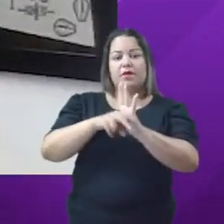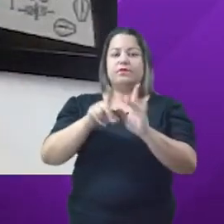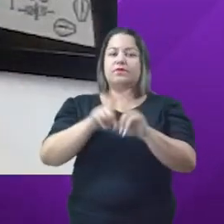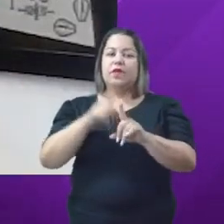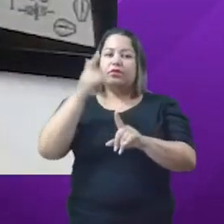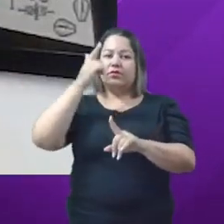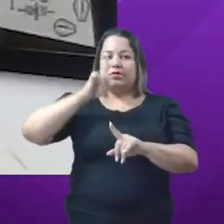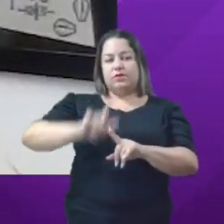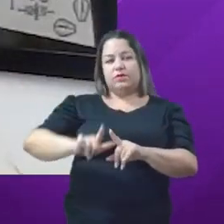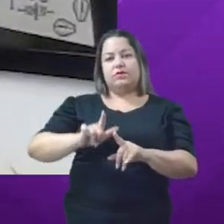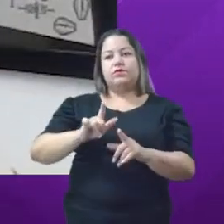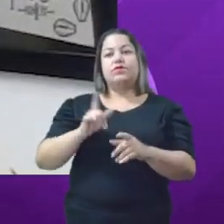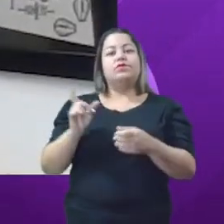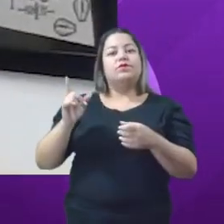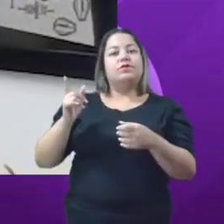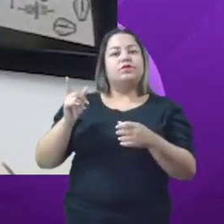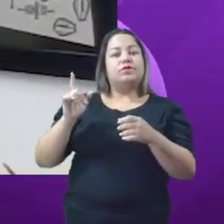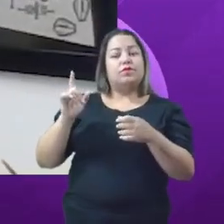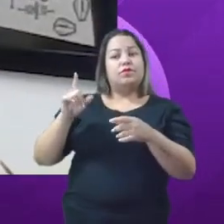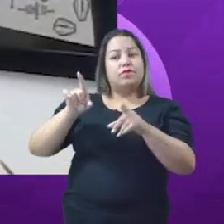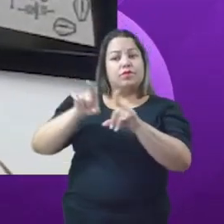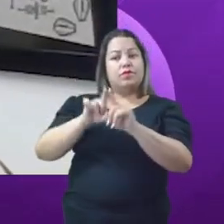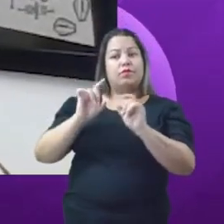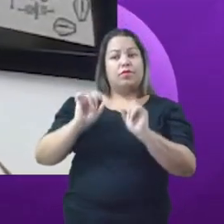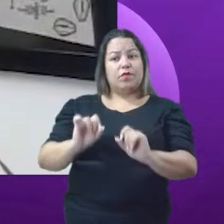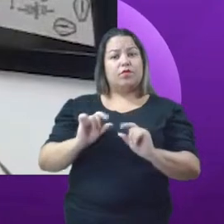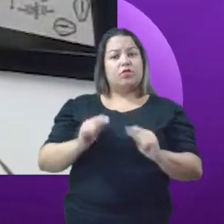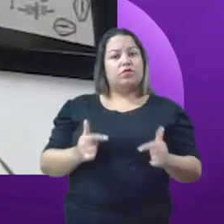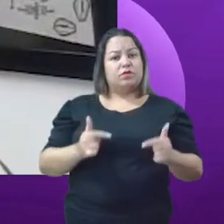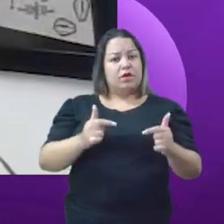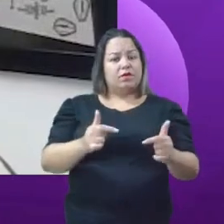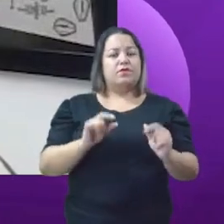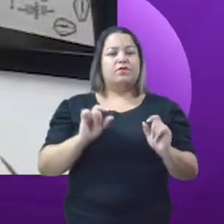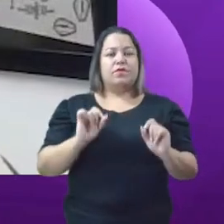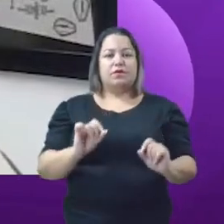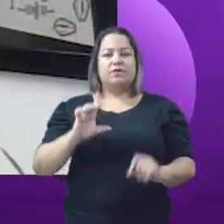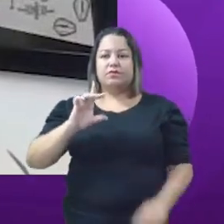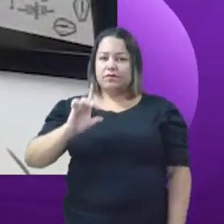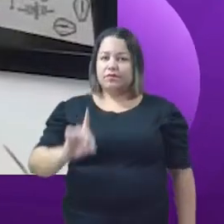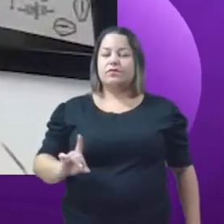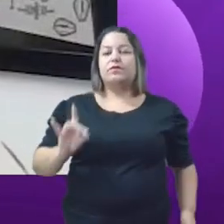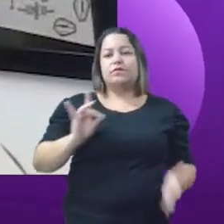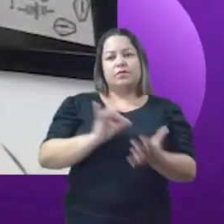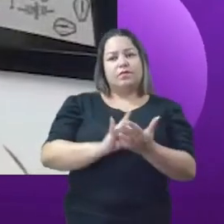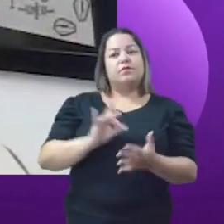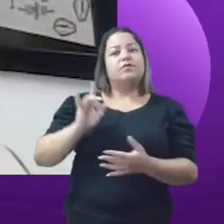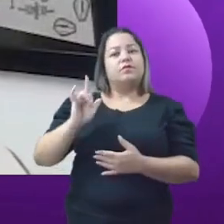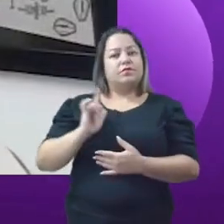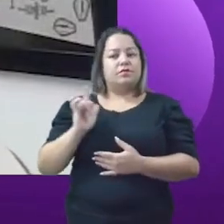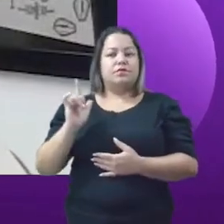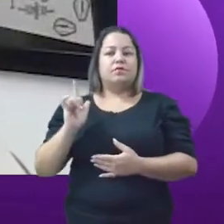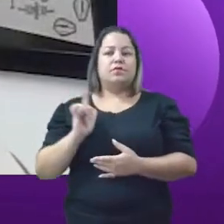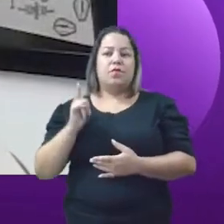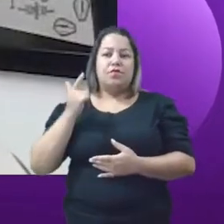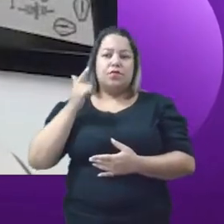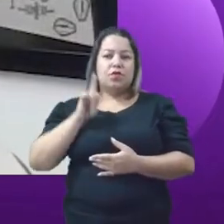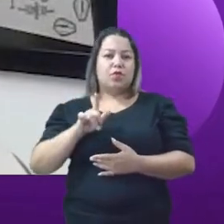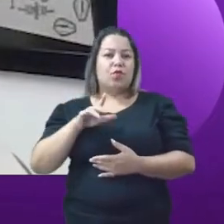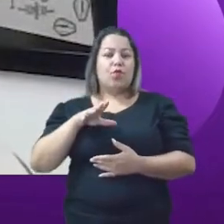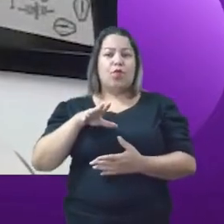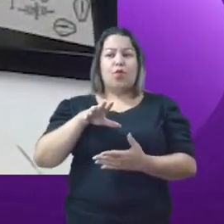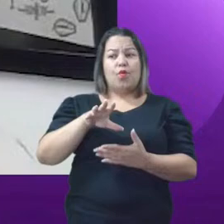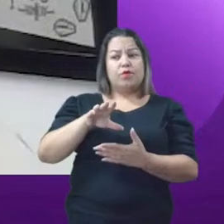conseguindo recuperar, mas ainda tem um desafio muito grande pela frente, né? Porque a extrema-direita, de fato, ela tem conseguido cooptar essas pessoas,